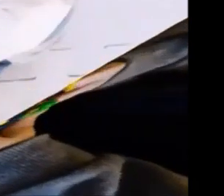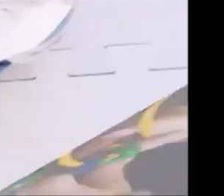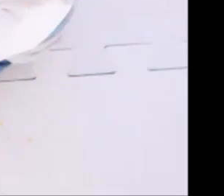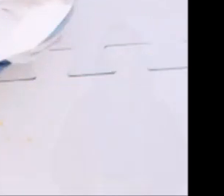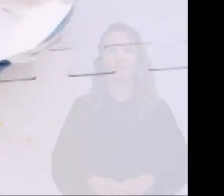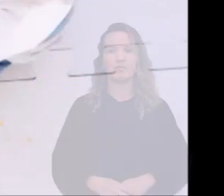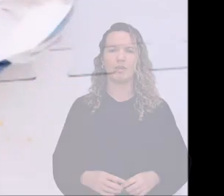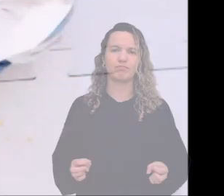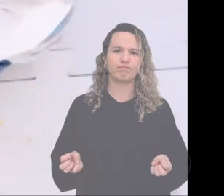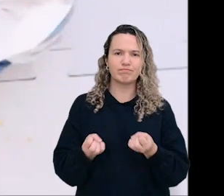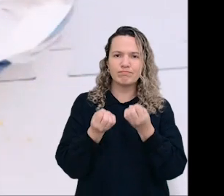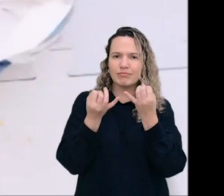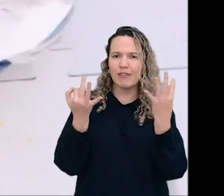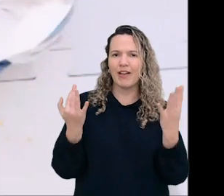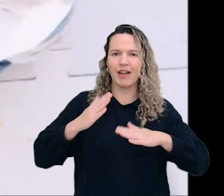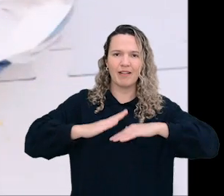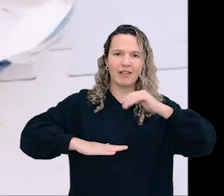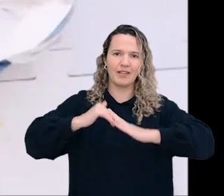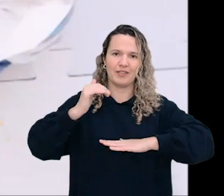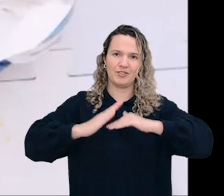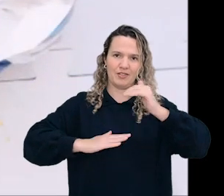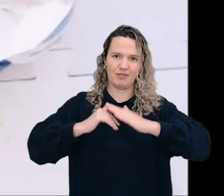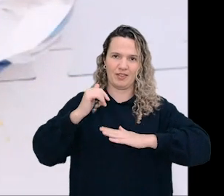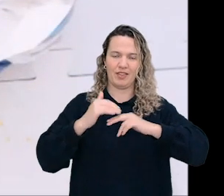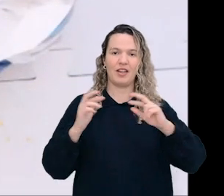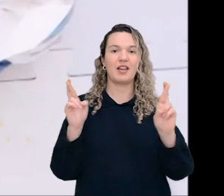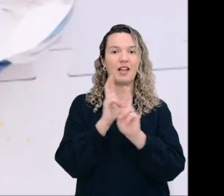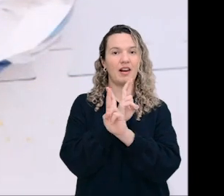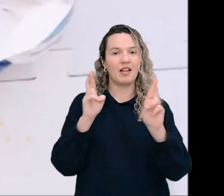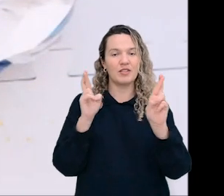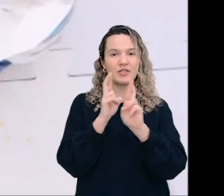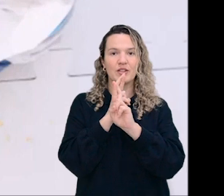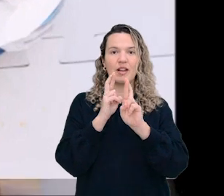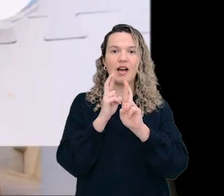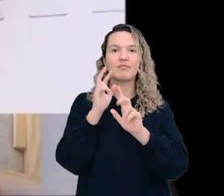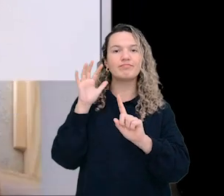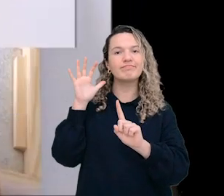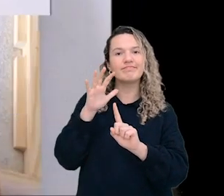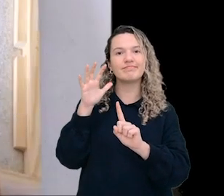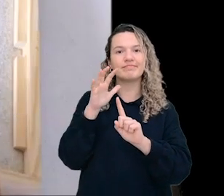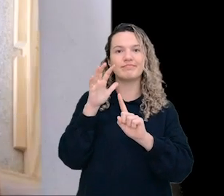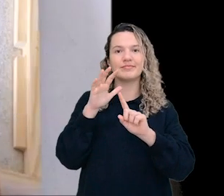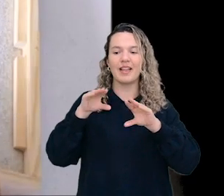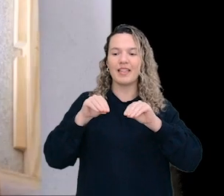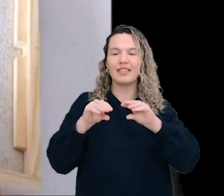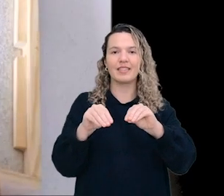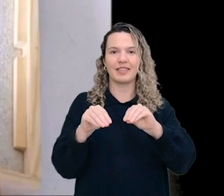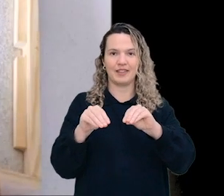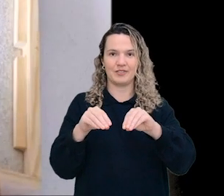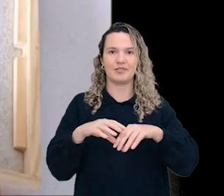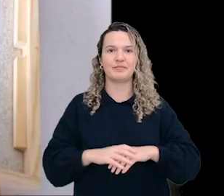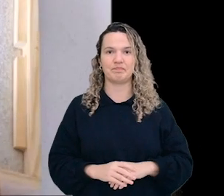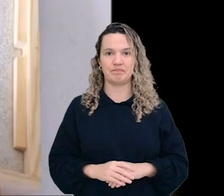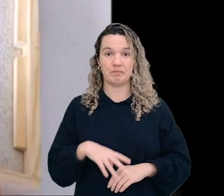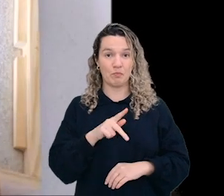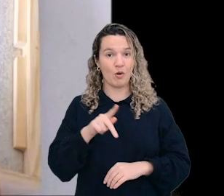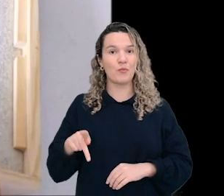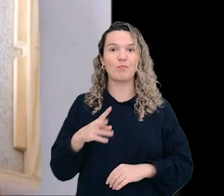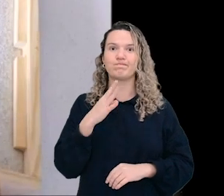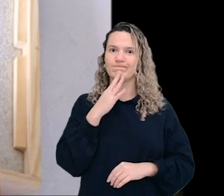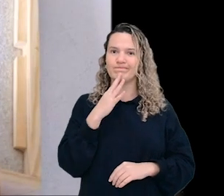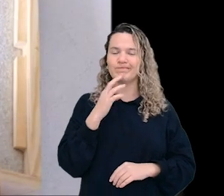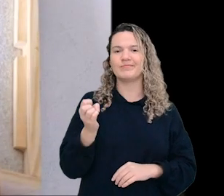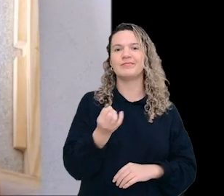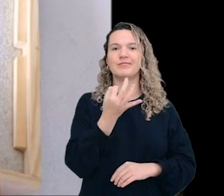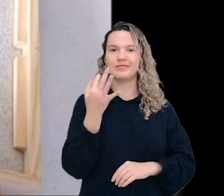São inúmeras as atividades práticas relacionadas aos estímulos táteis. Os professores já conhecem bastante. Aí